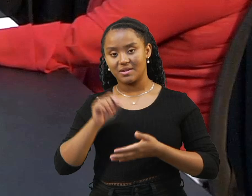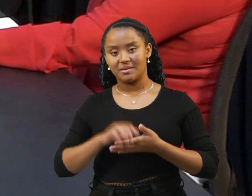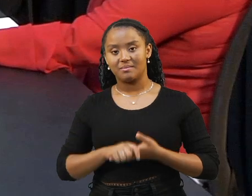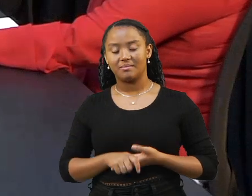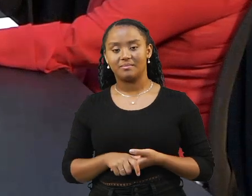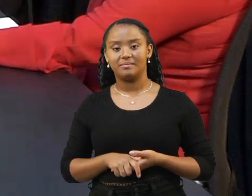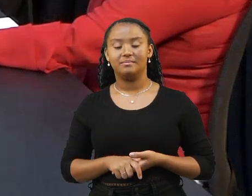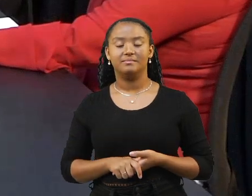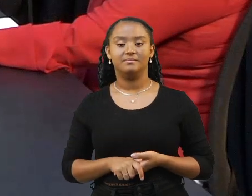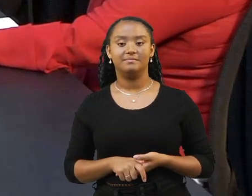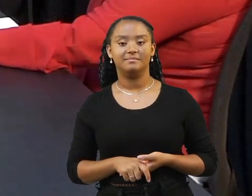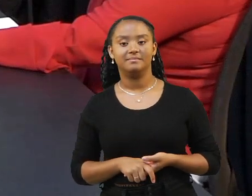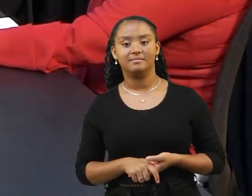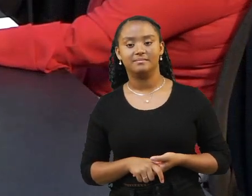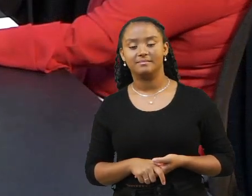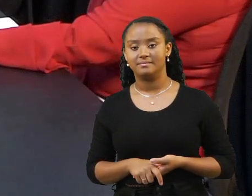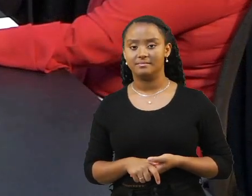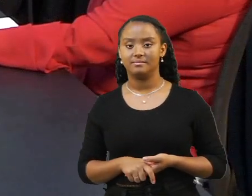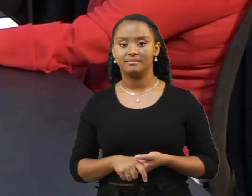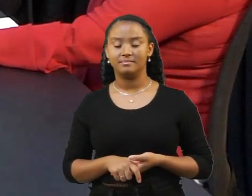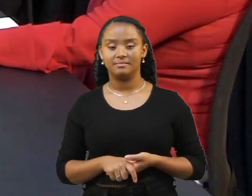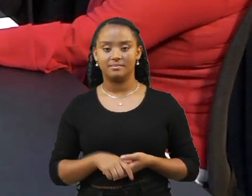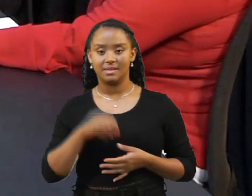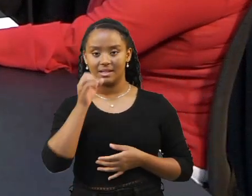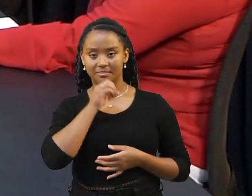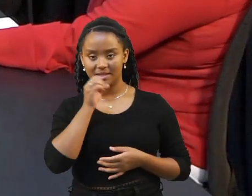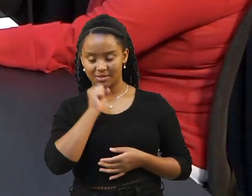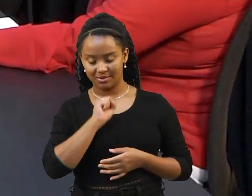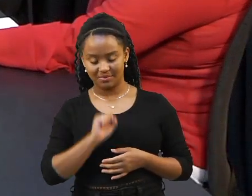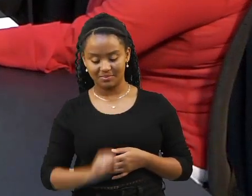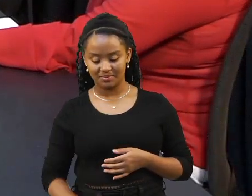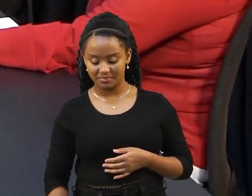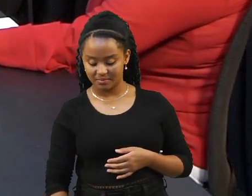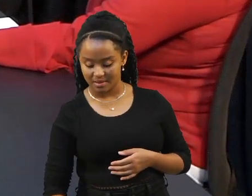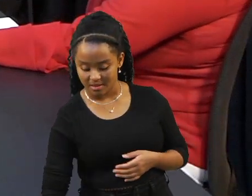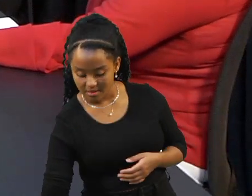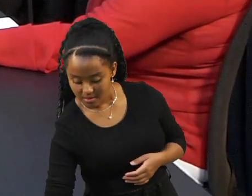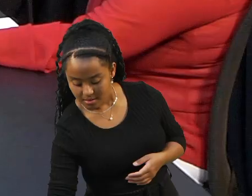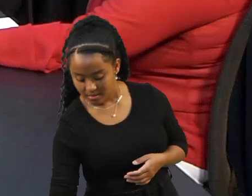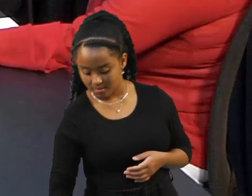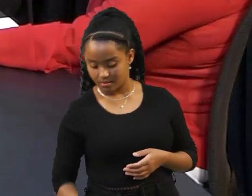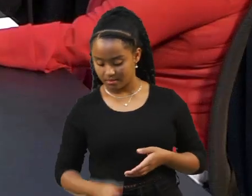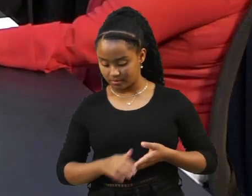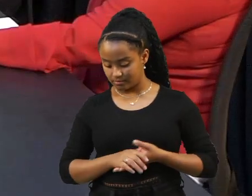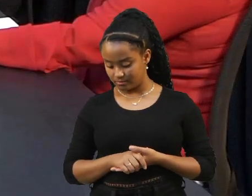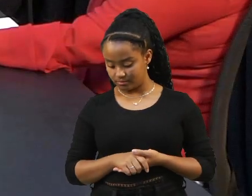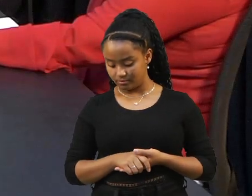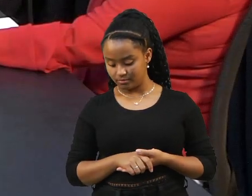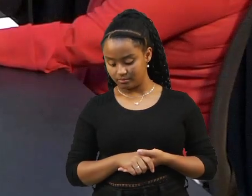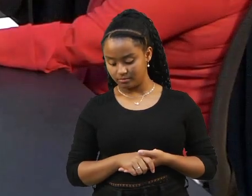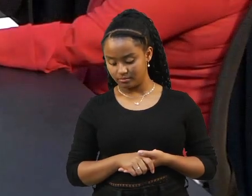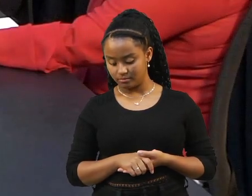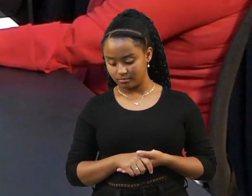falar com vocês. Vamos ver se vocês vão me indagar também. Só um minuto, por favor.